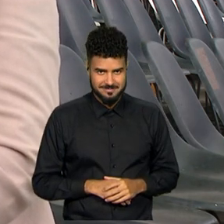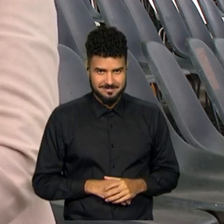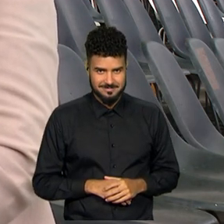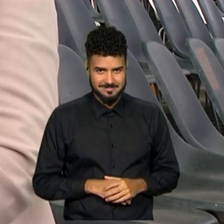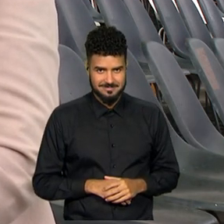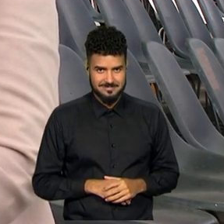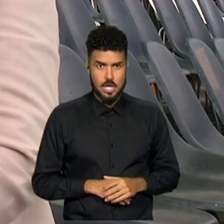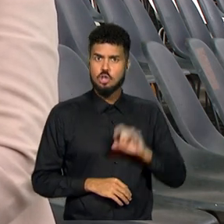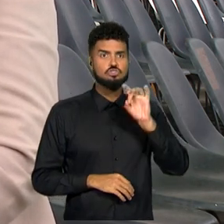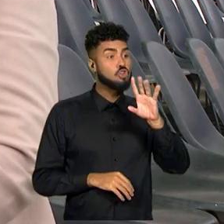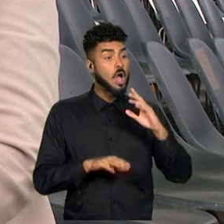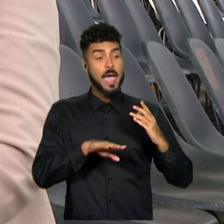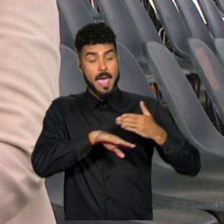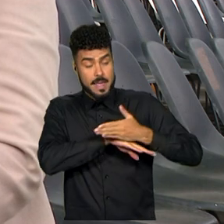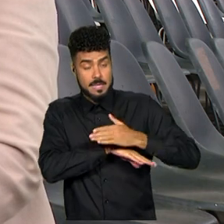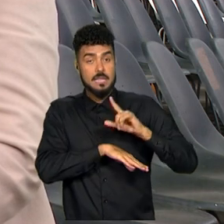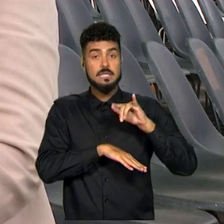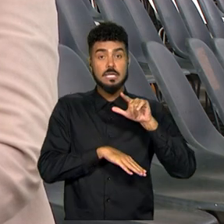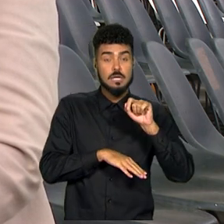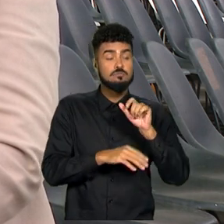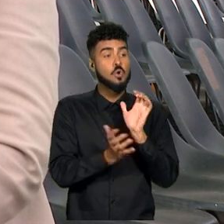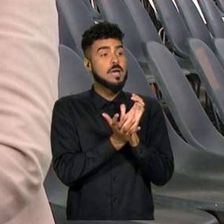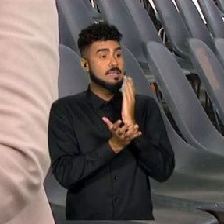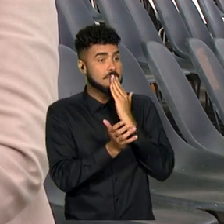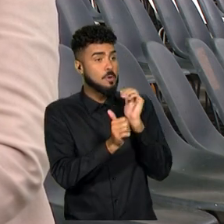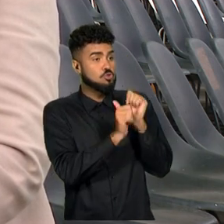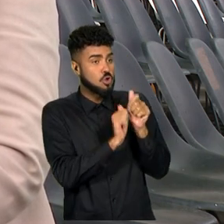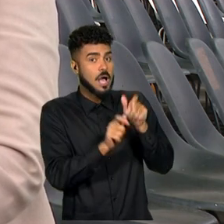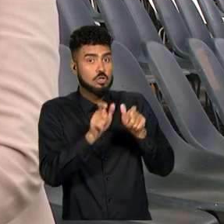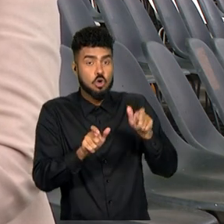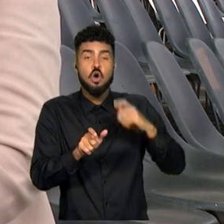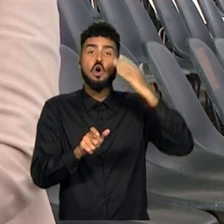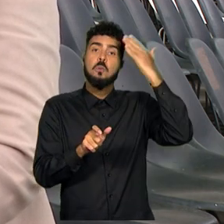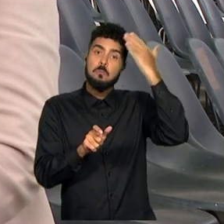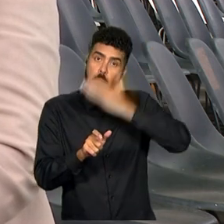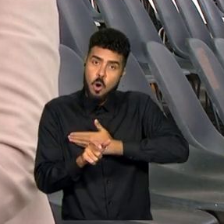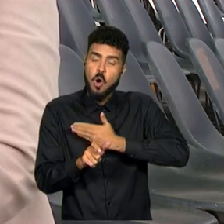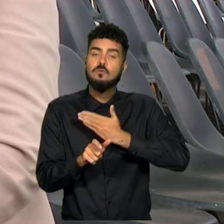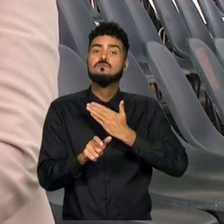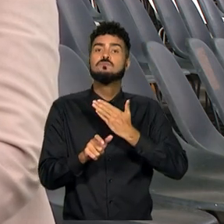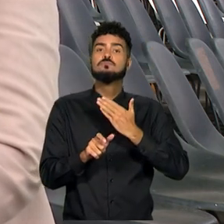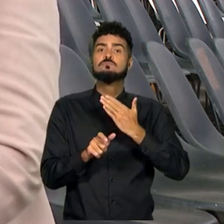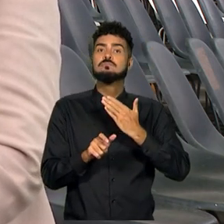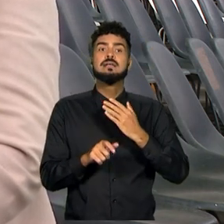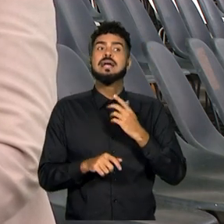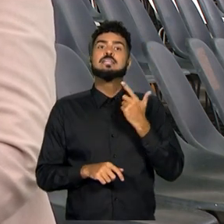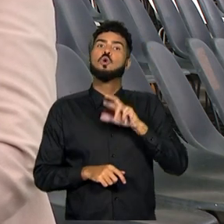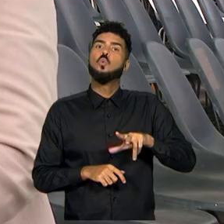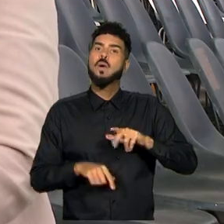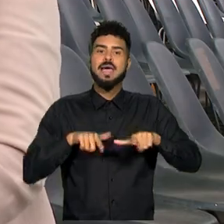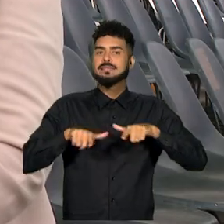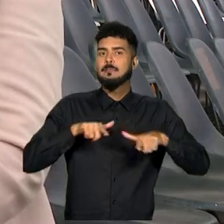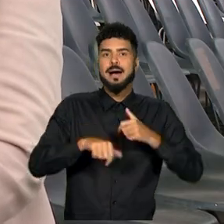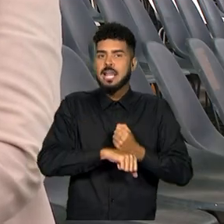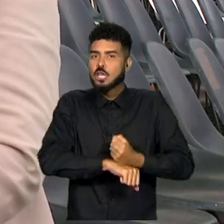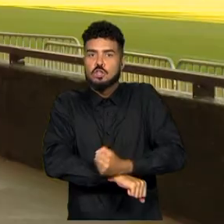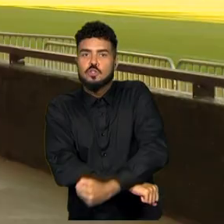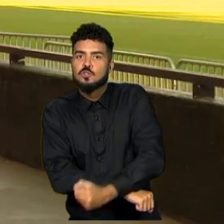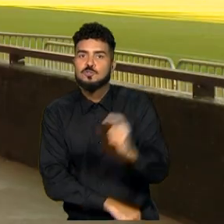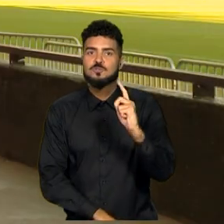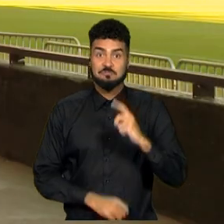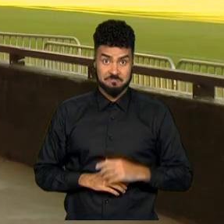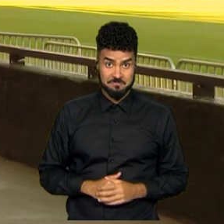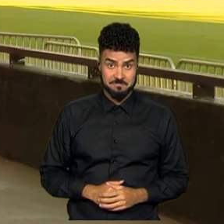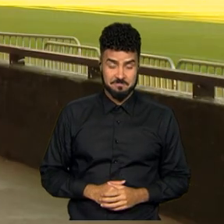Só pode se associar à liga jogadores que comprovem que não são trabalhadores braçais.